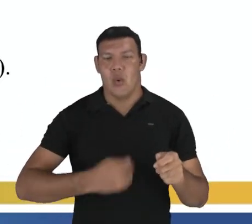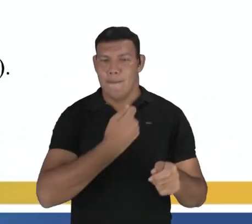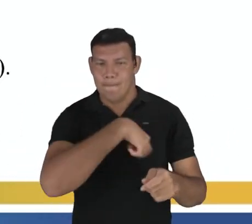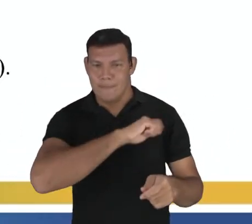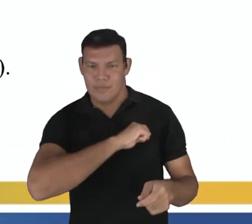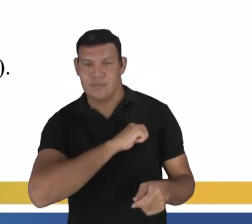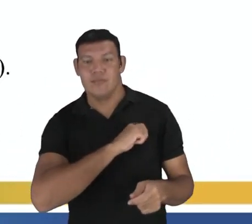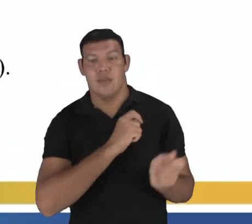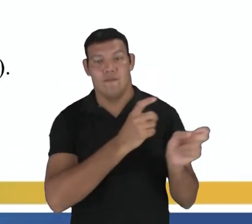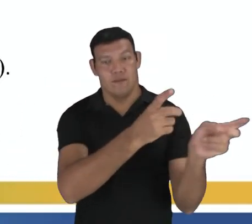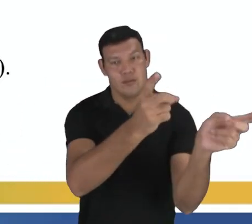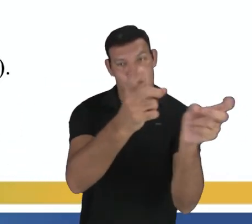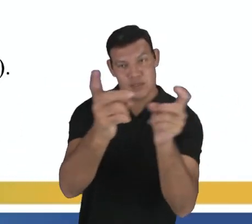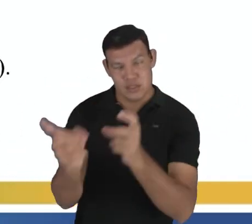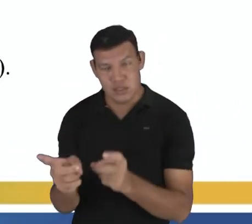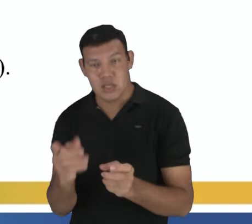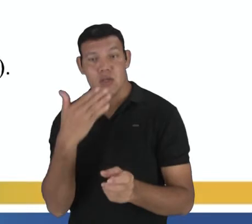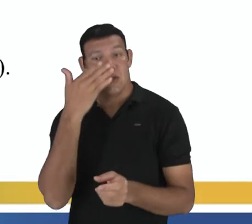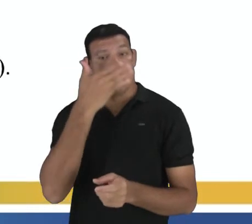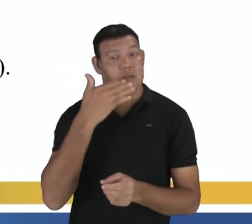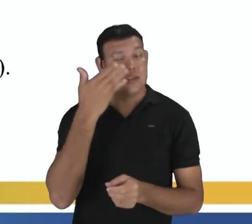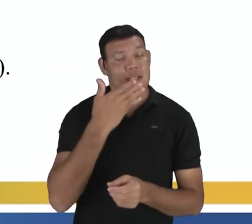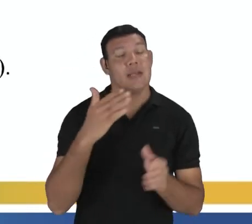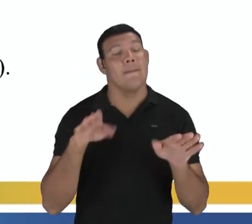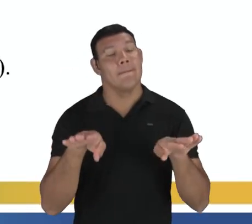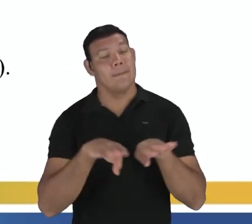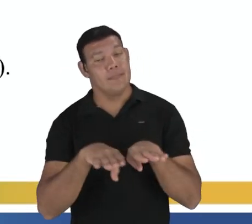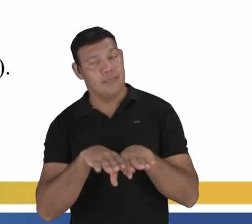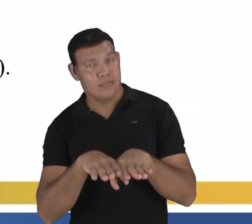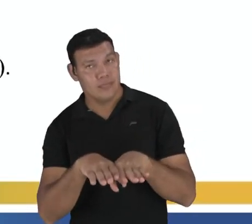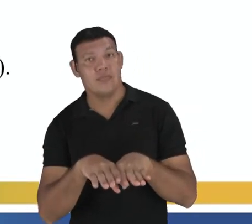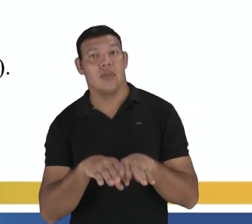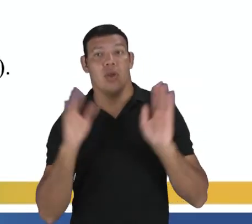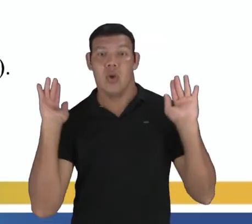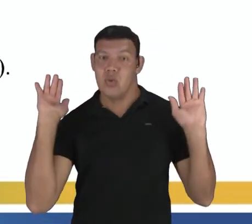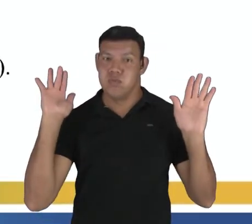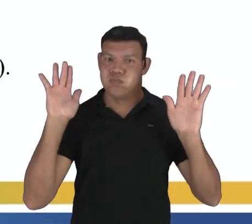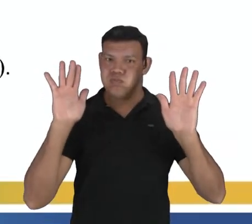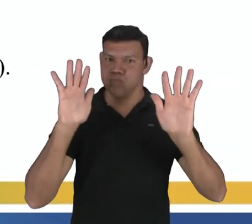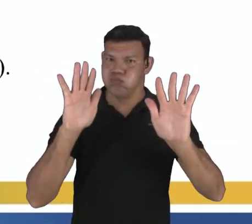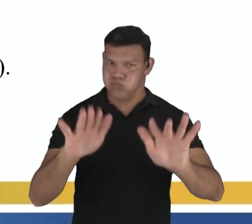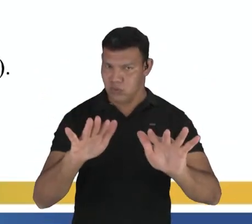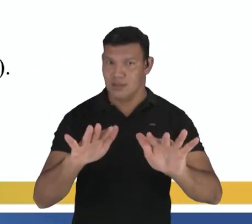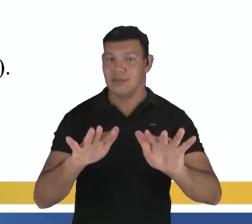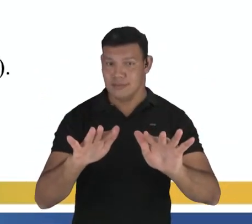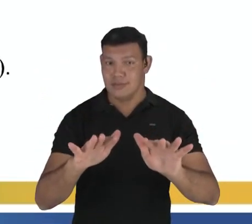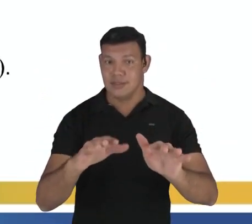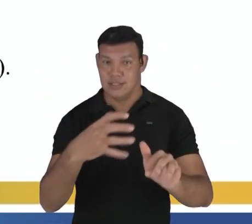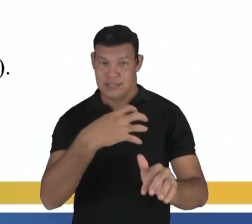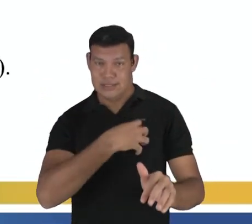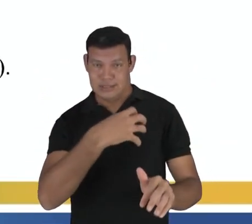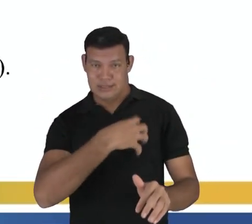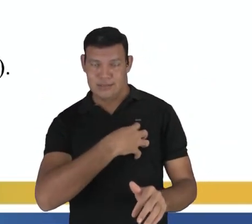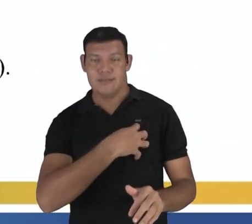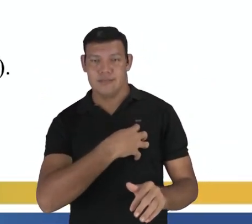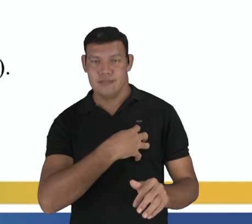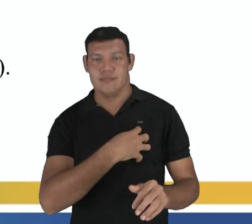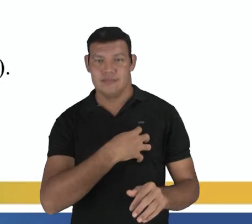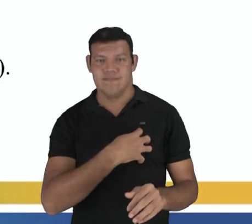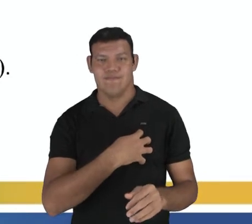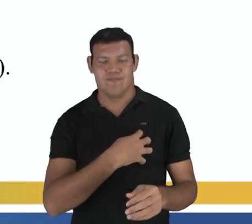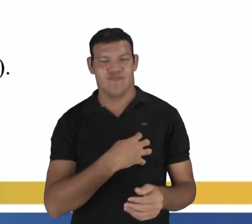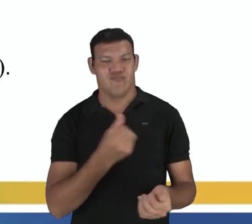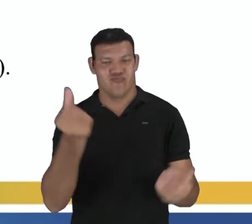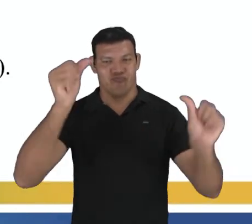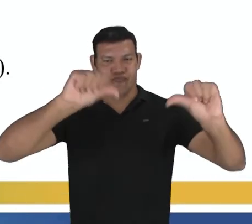do açúcar, visto que eles participavam, né? A gente tem aí invasões que na Bahia, né, a invasão